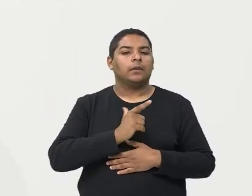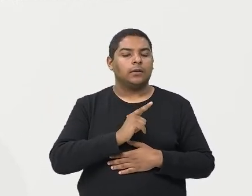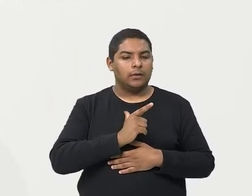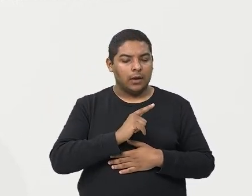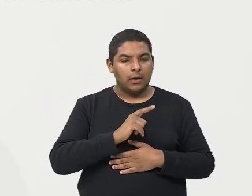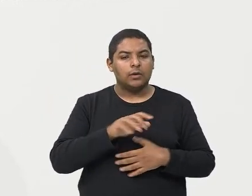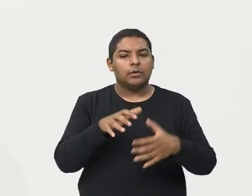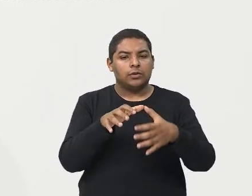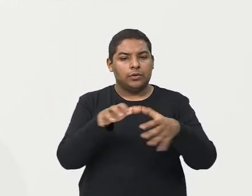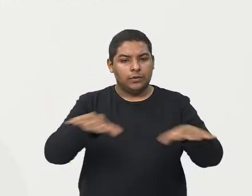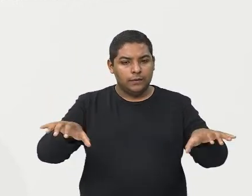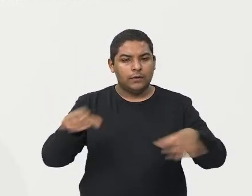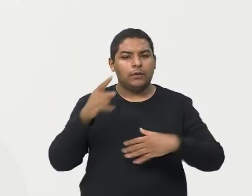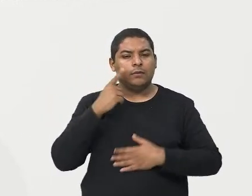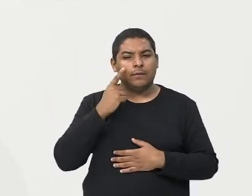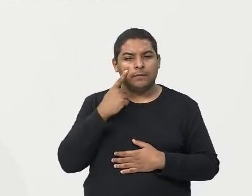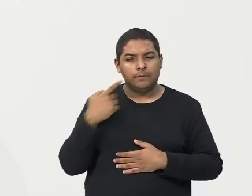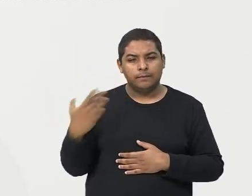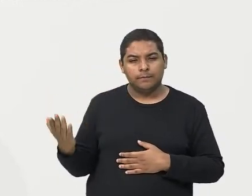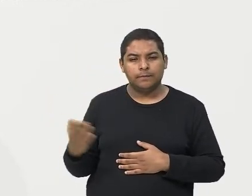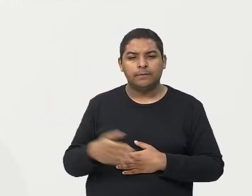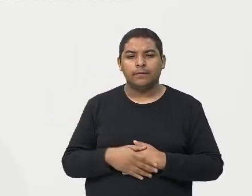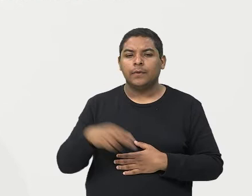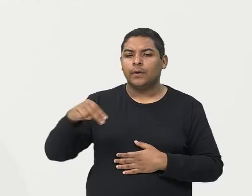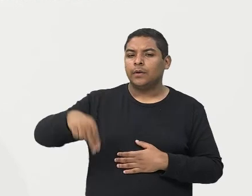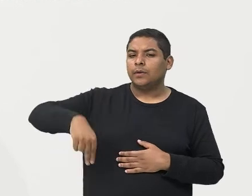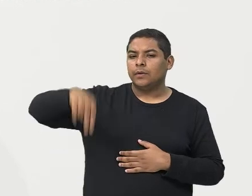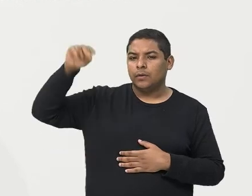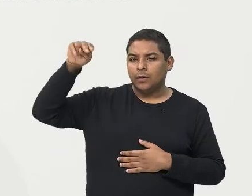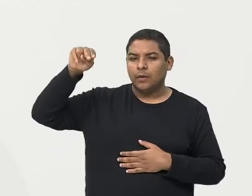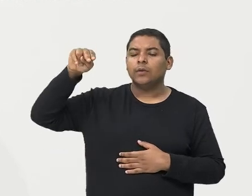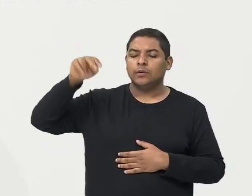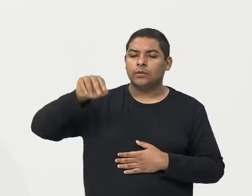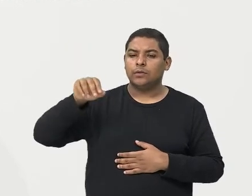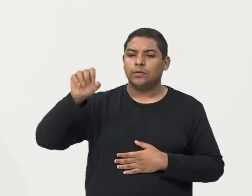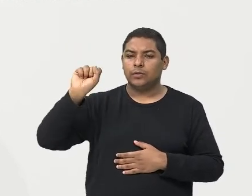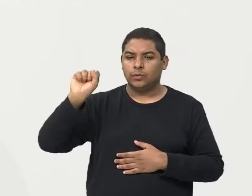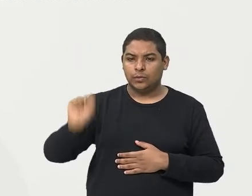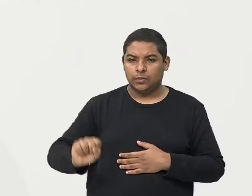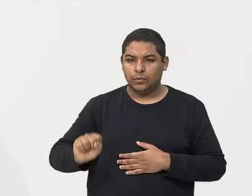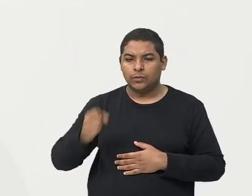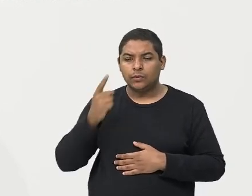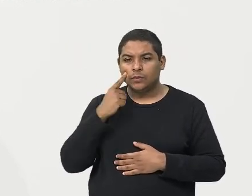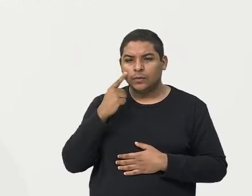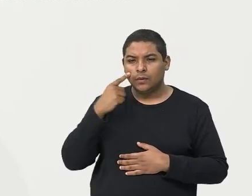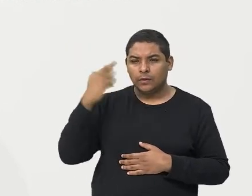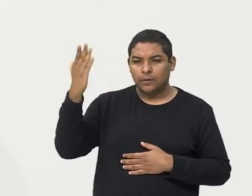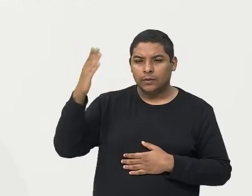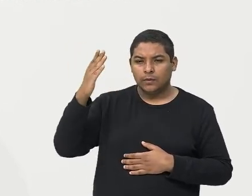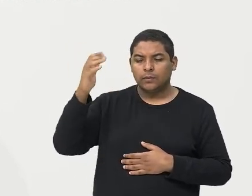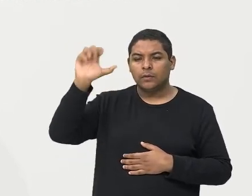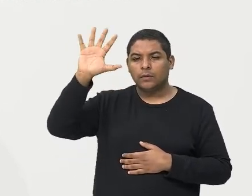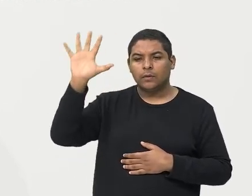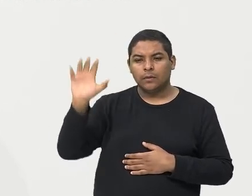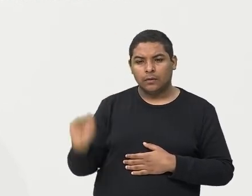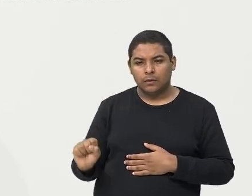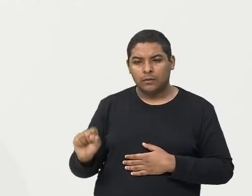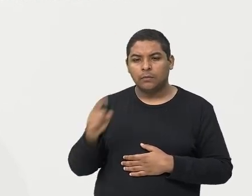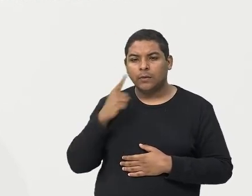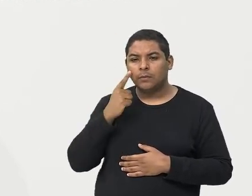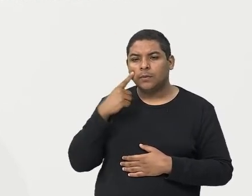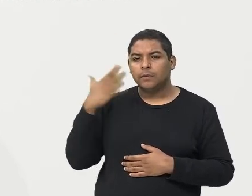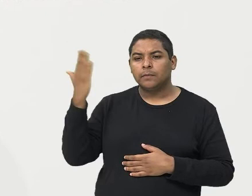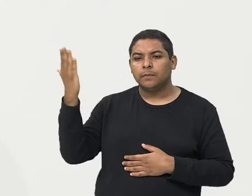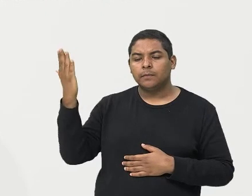tá? Aqui nós teremos a parte norte e teremos a Ilha do Sul aí na Nova